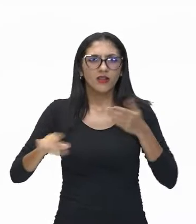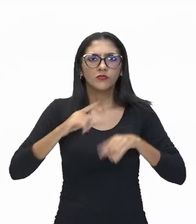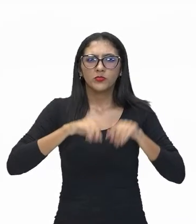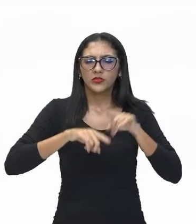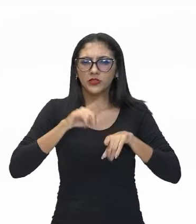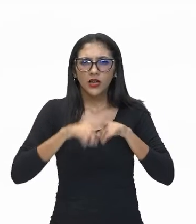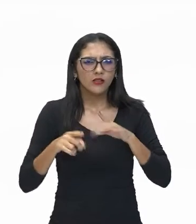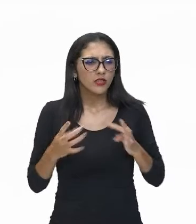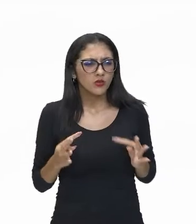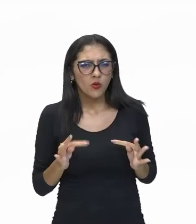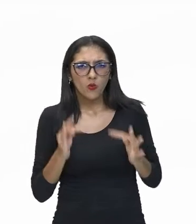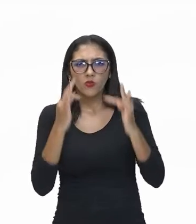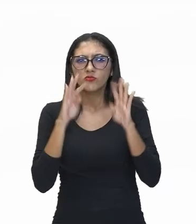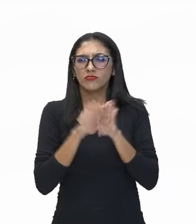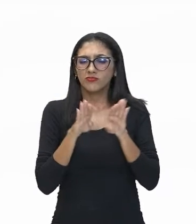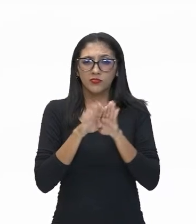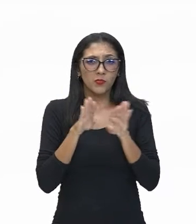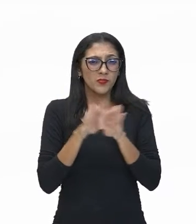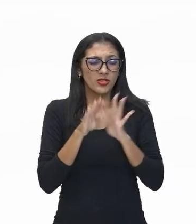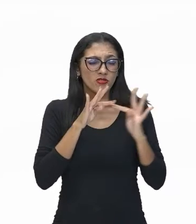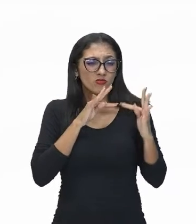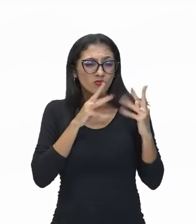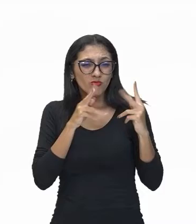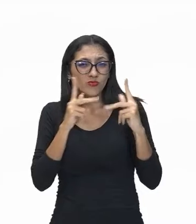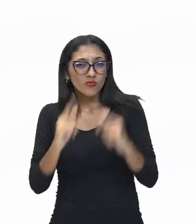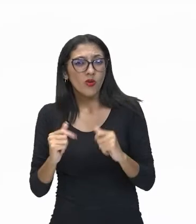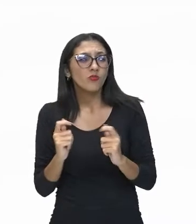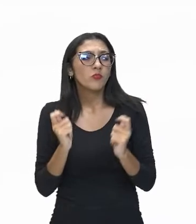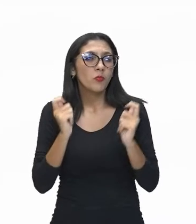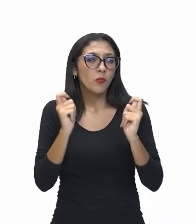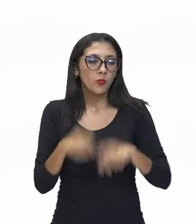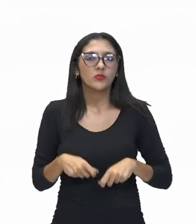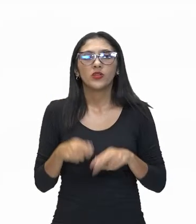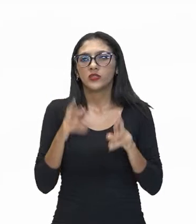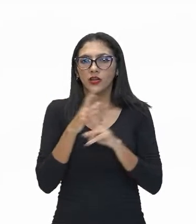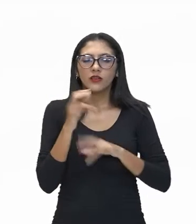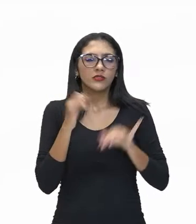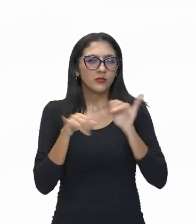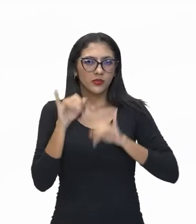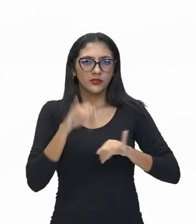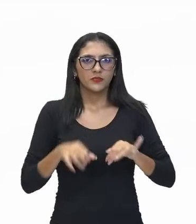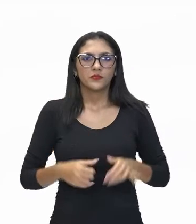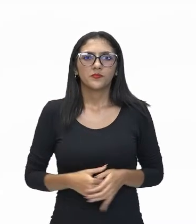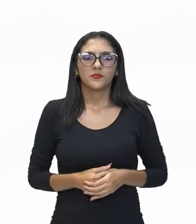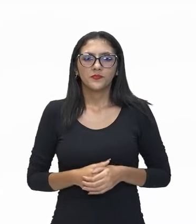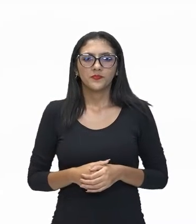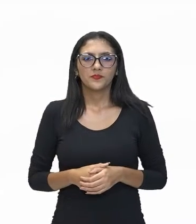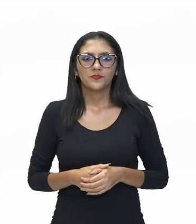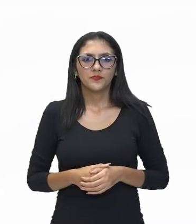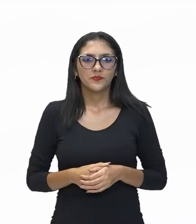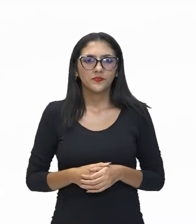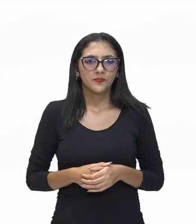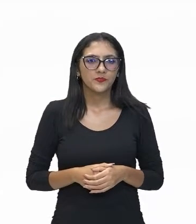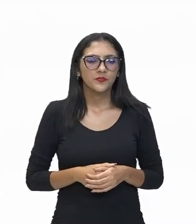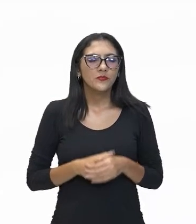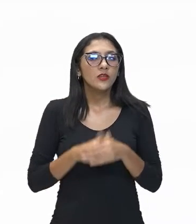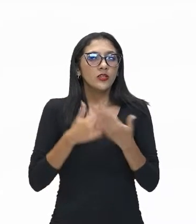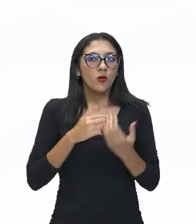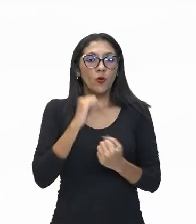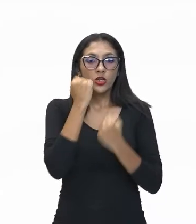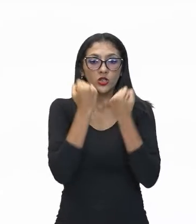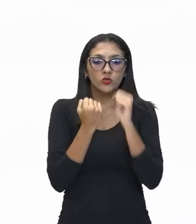entre uma infinidade muito grande, né, de possibilidades que a química também está presente. Então, segundo a Associação Brasileira da Indústria